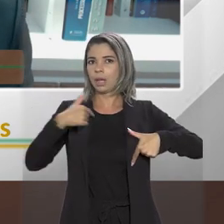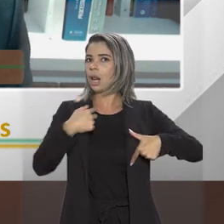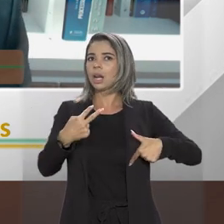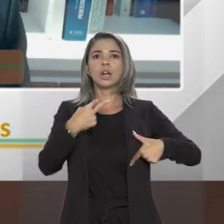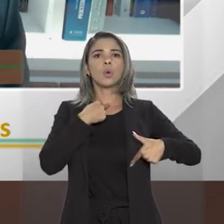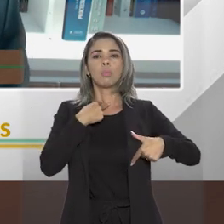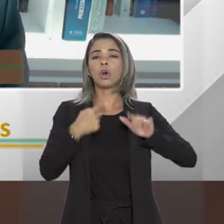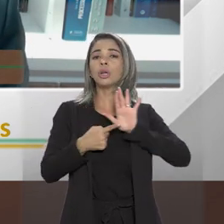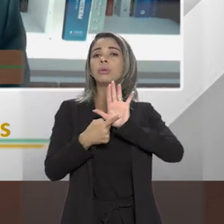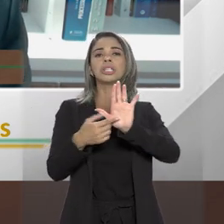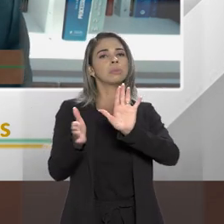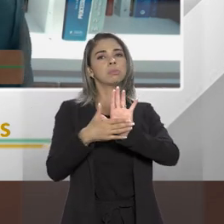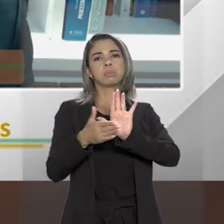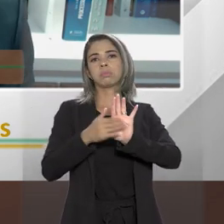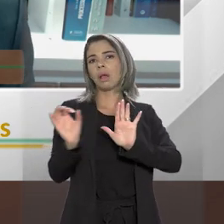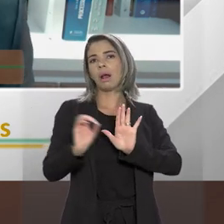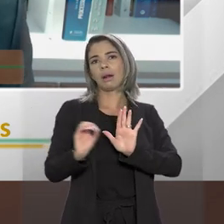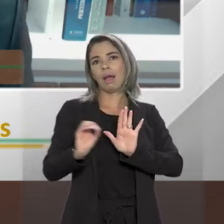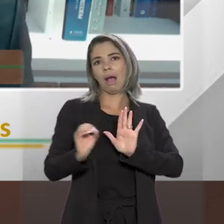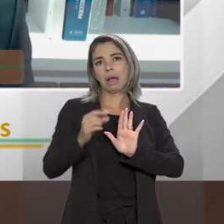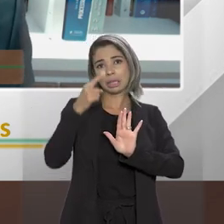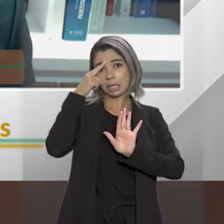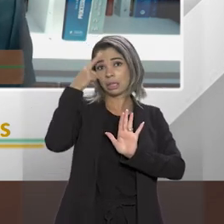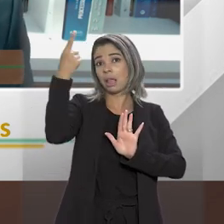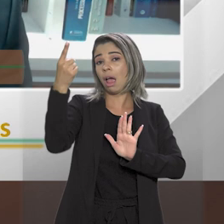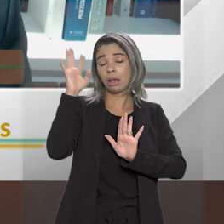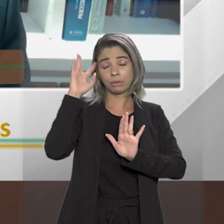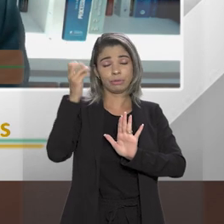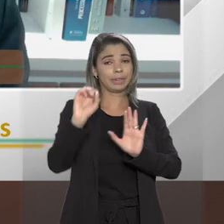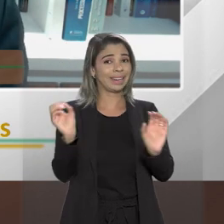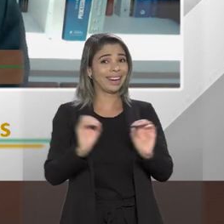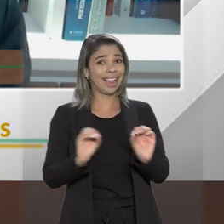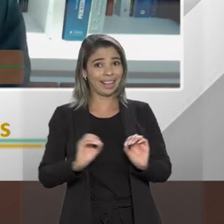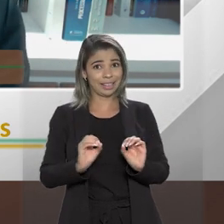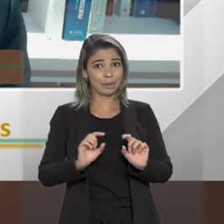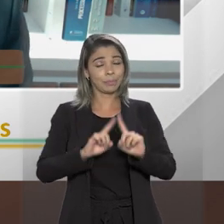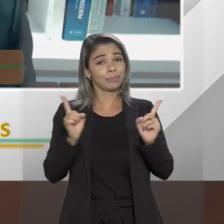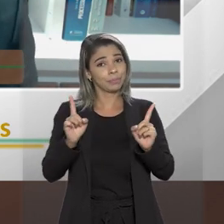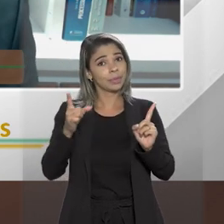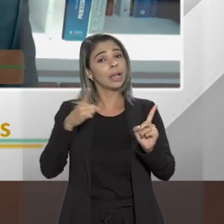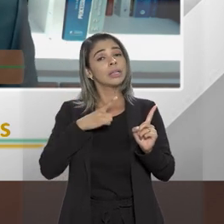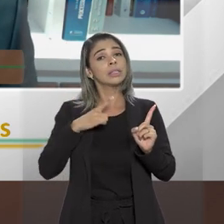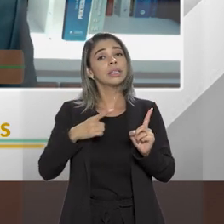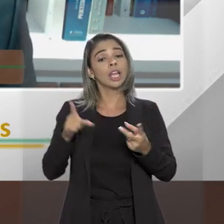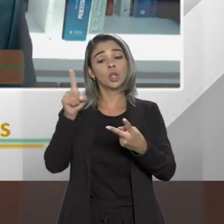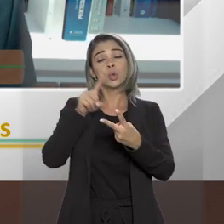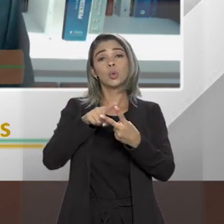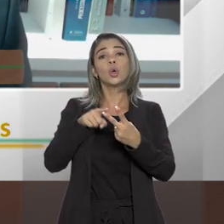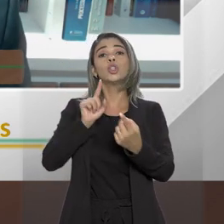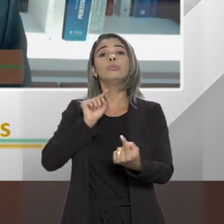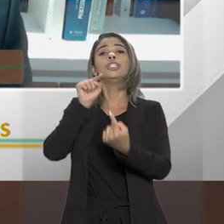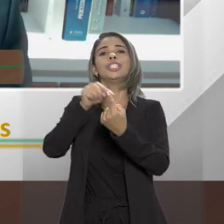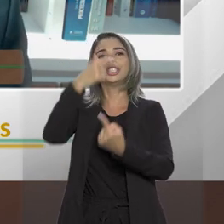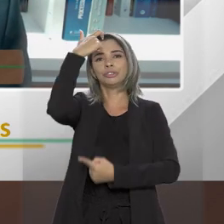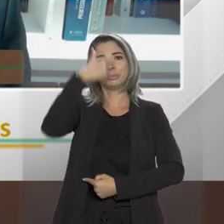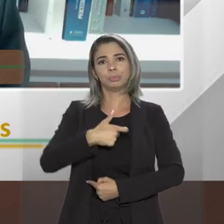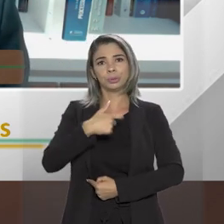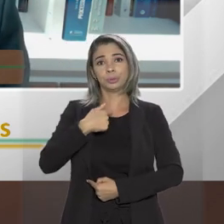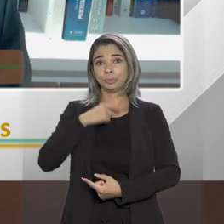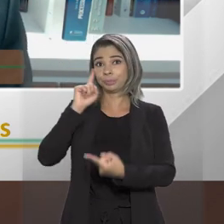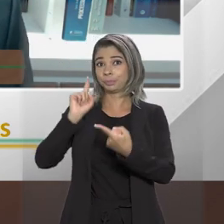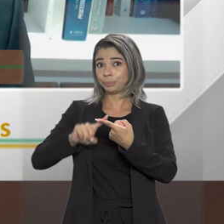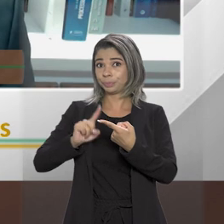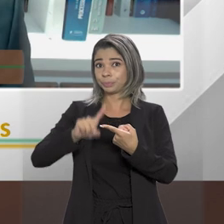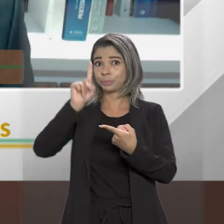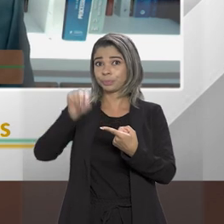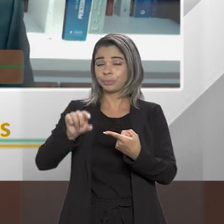apresenta propostas, ele não dá ideia de soluções. E ele tem basicamente dois objetivos. O primeiro objetivo,